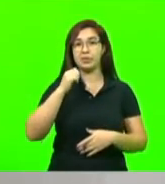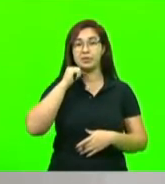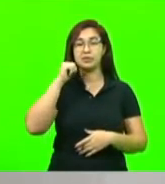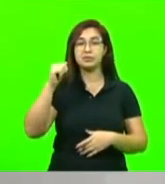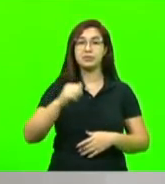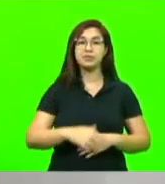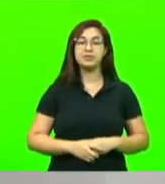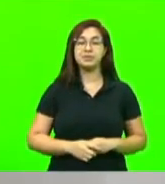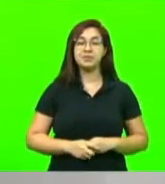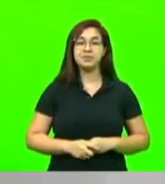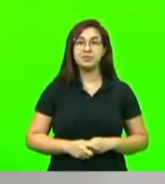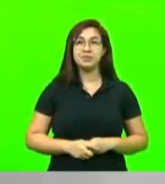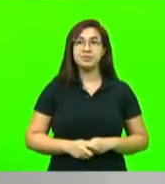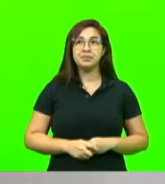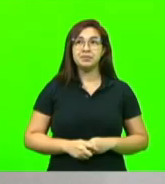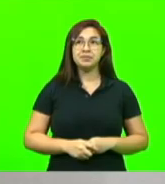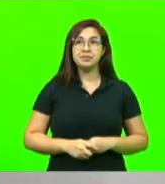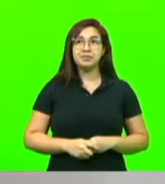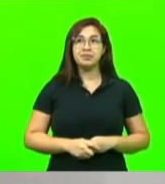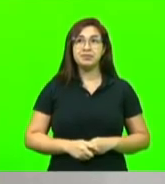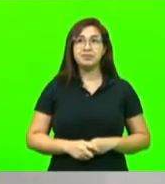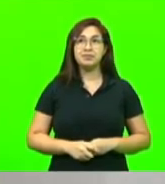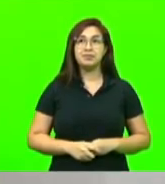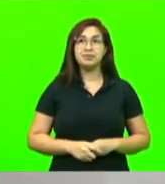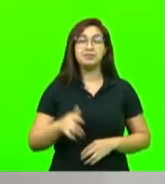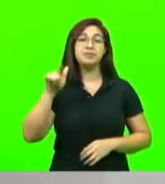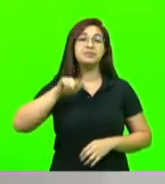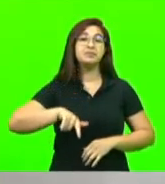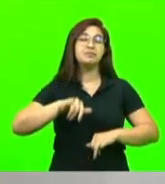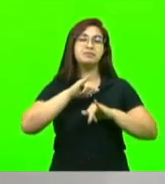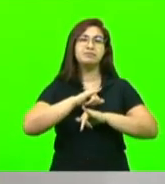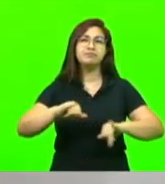E eu queria avisar também